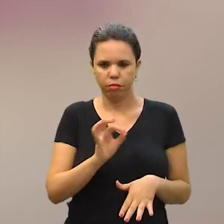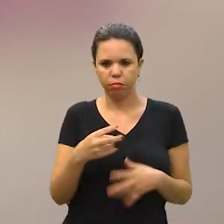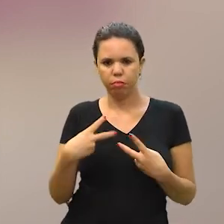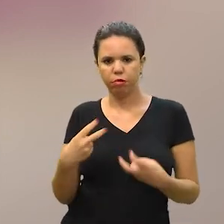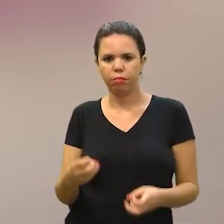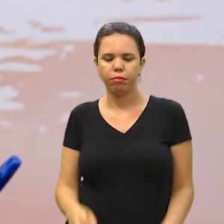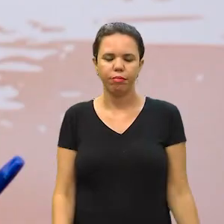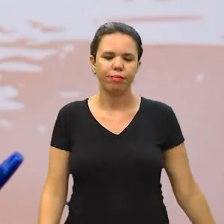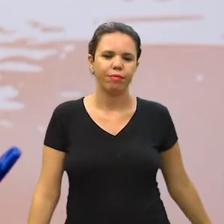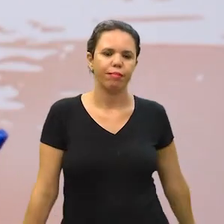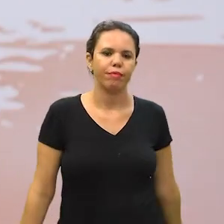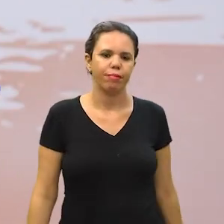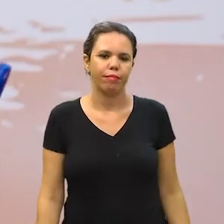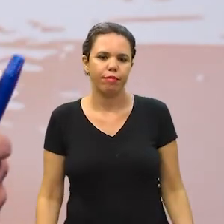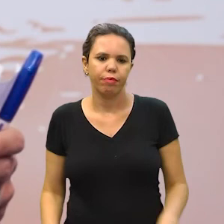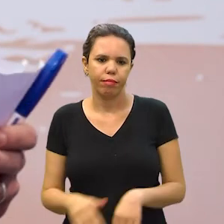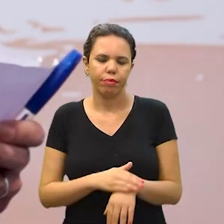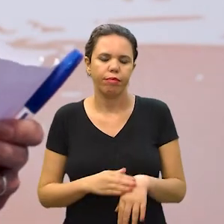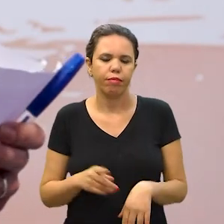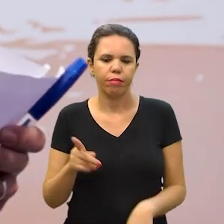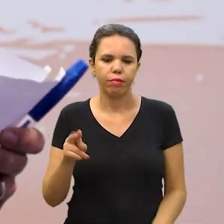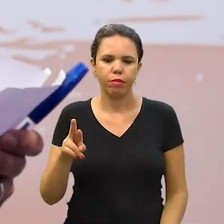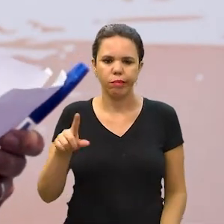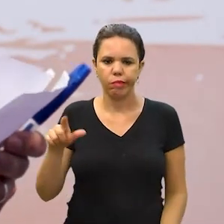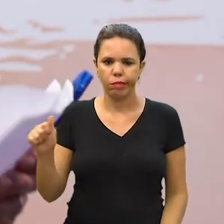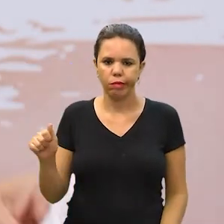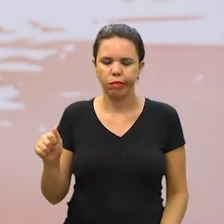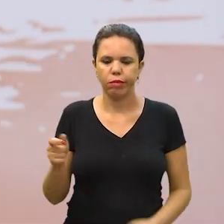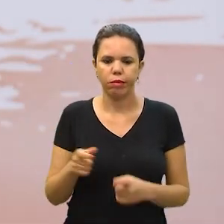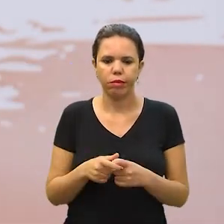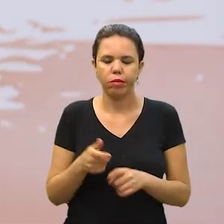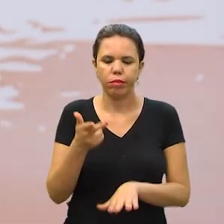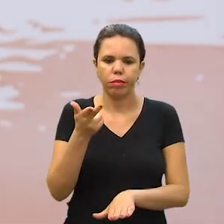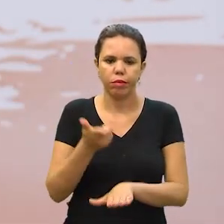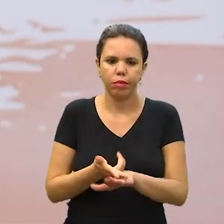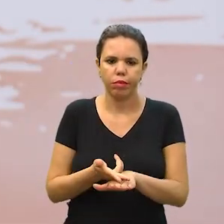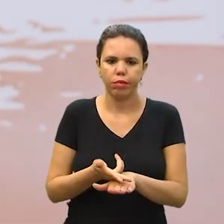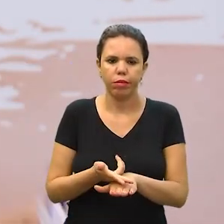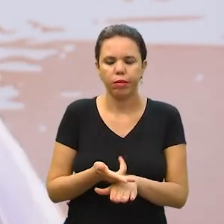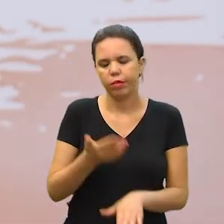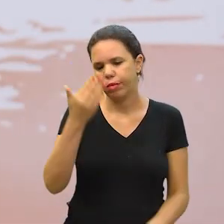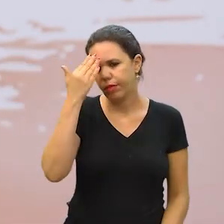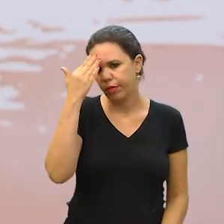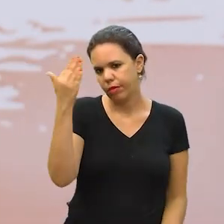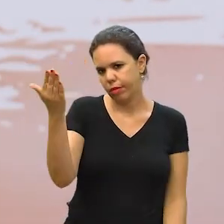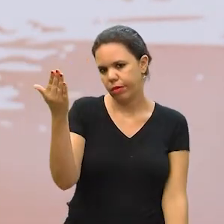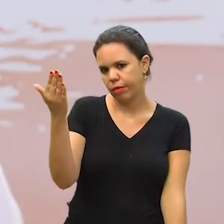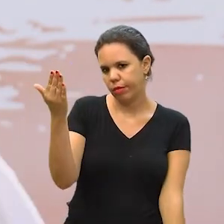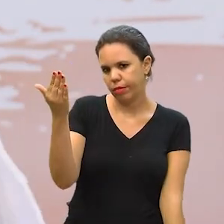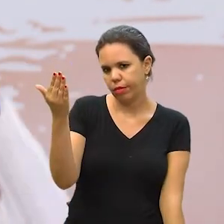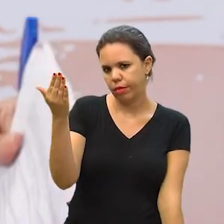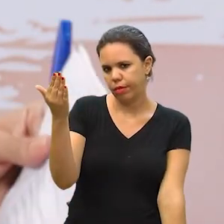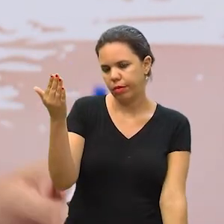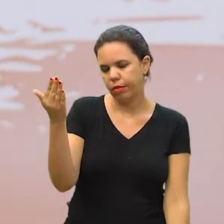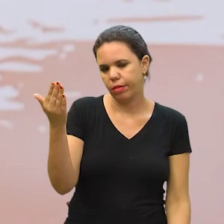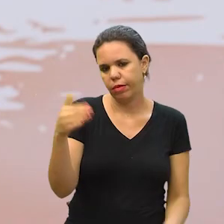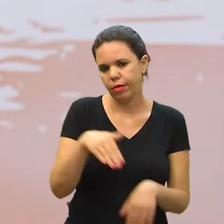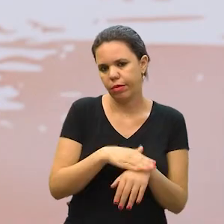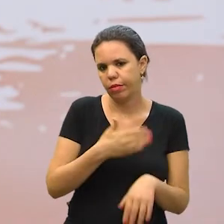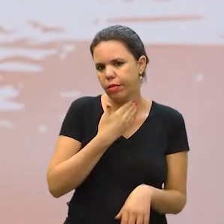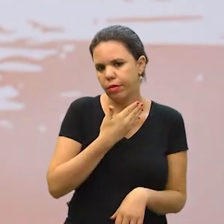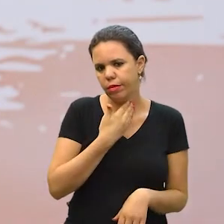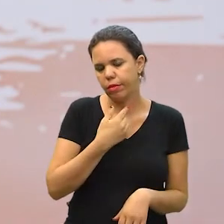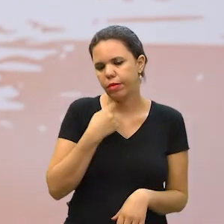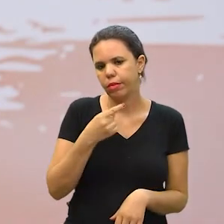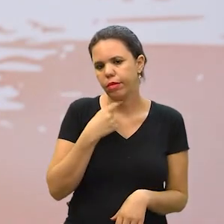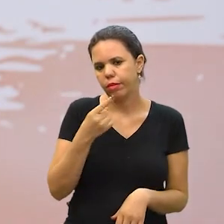consegue enxergar. Bom, a gente conversou com a Priscila Dossi, ela que é médica psiquiatra. Priscila, muito obrigada por falar com a